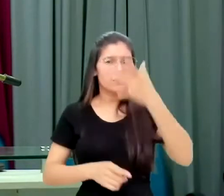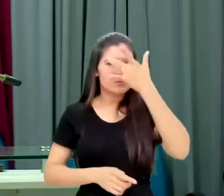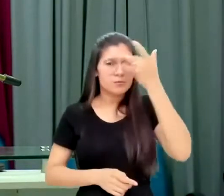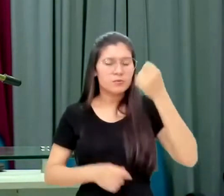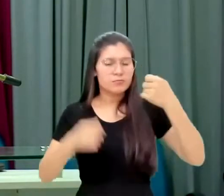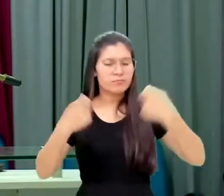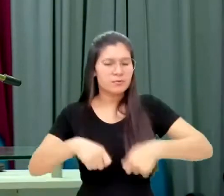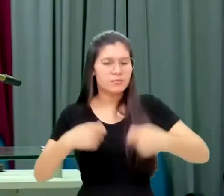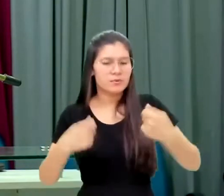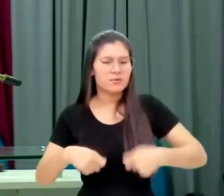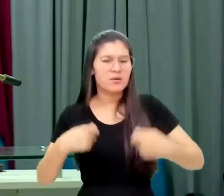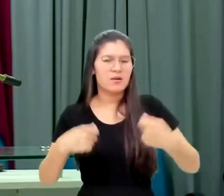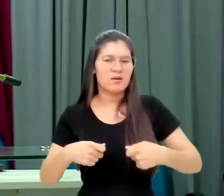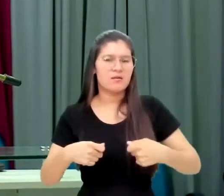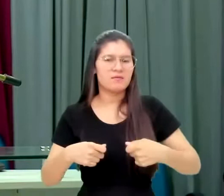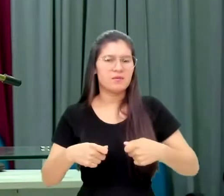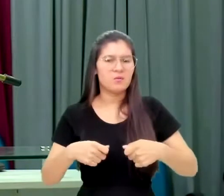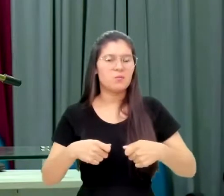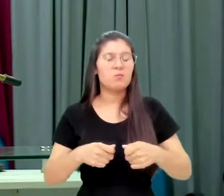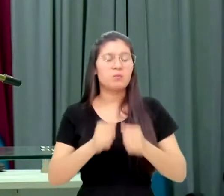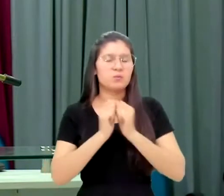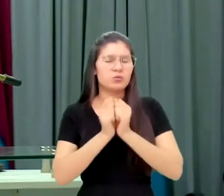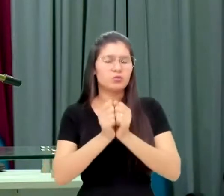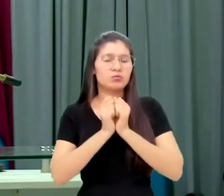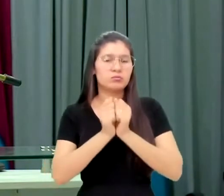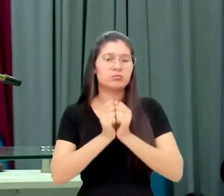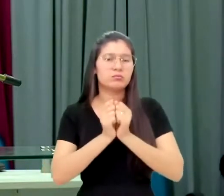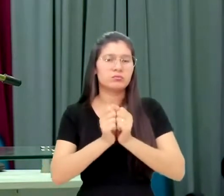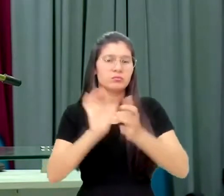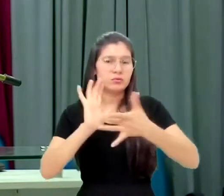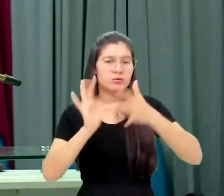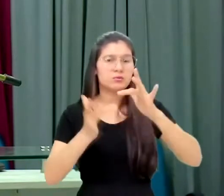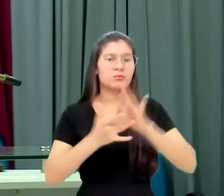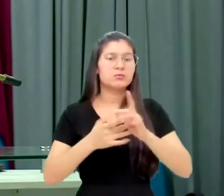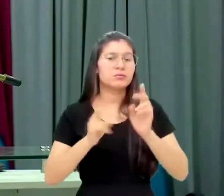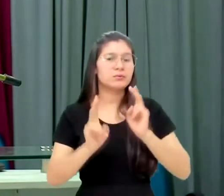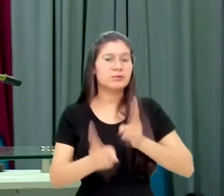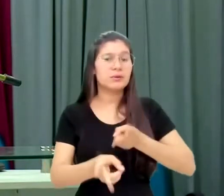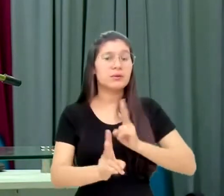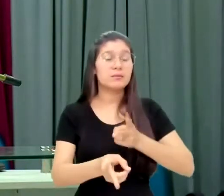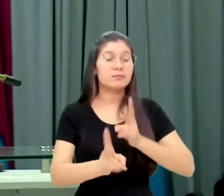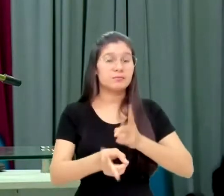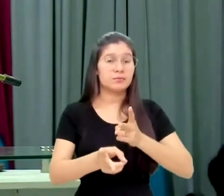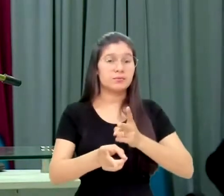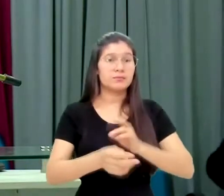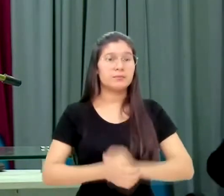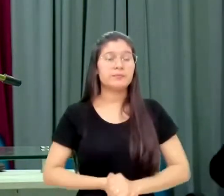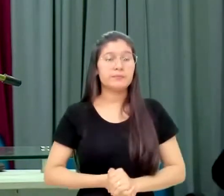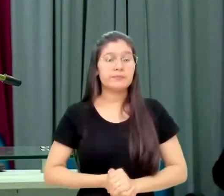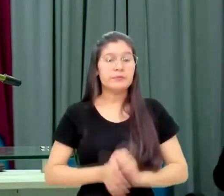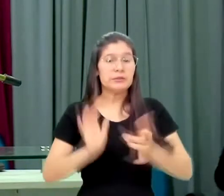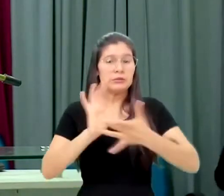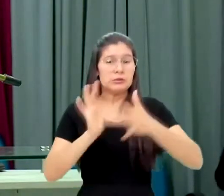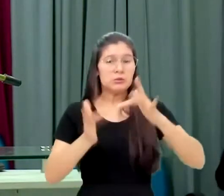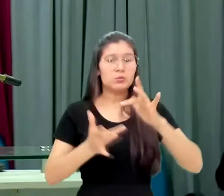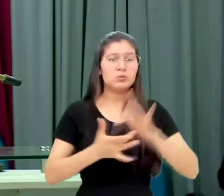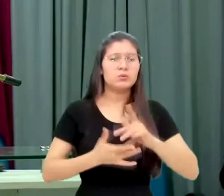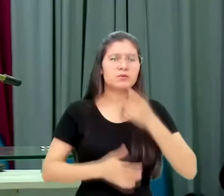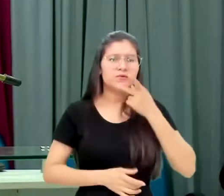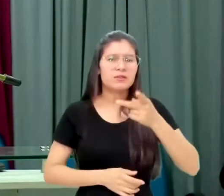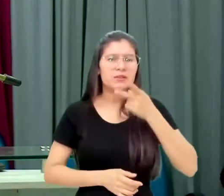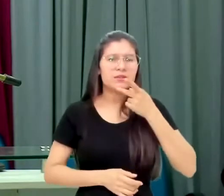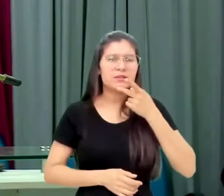porque fora dele não há verdade. E ele disse: eu sou a vida, dizendo que não há vida sem ele,